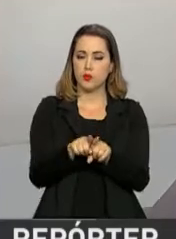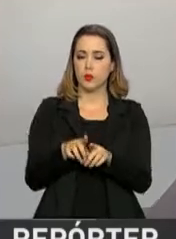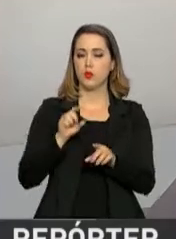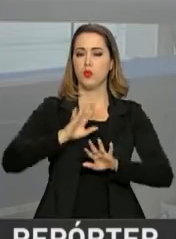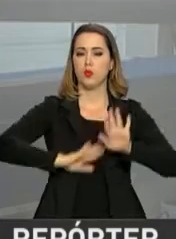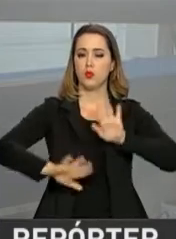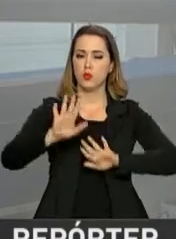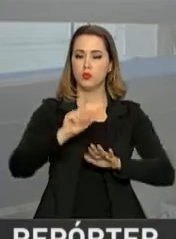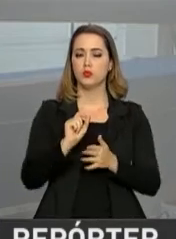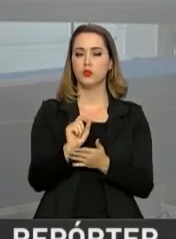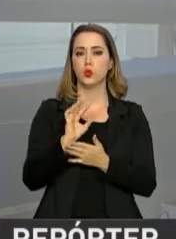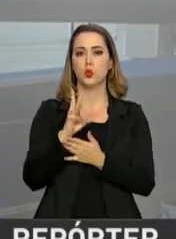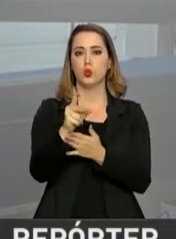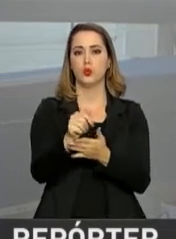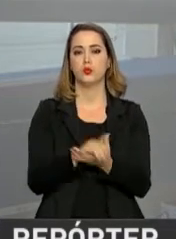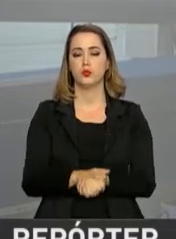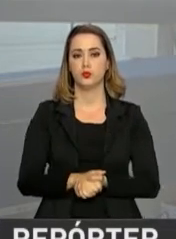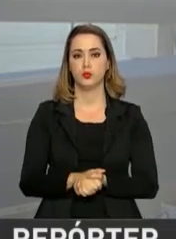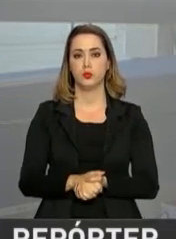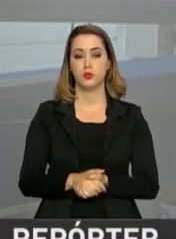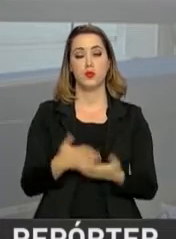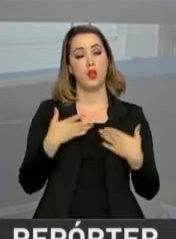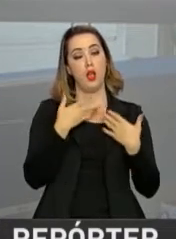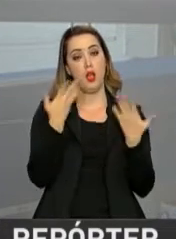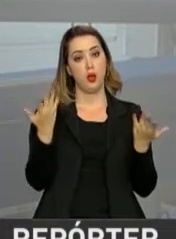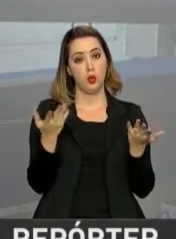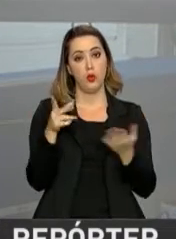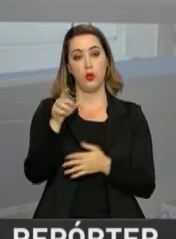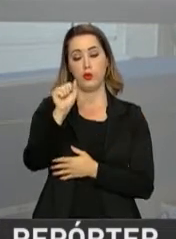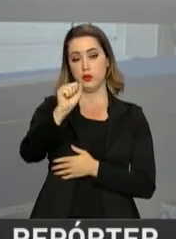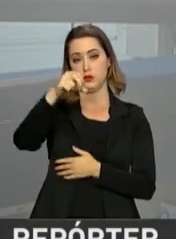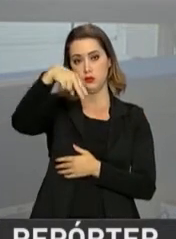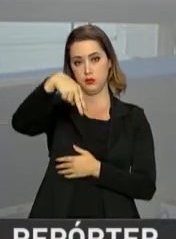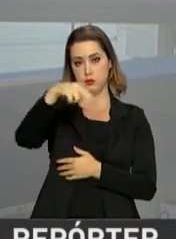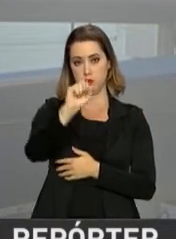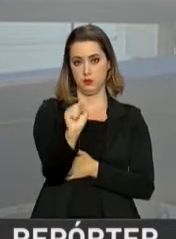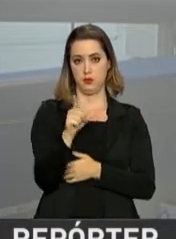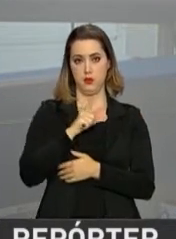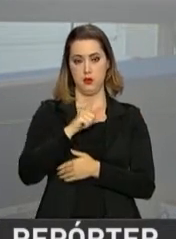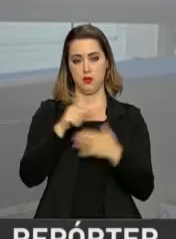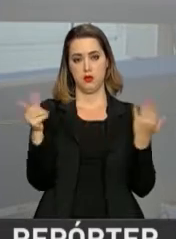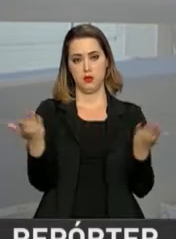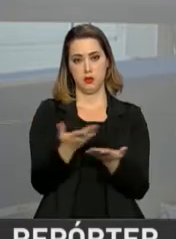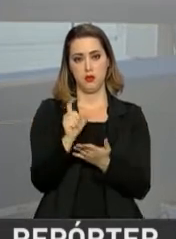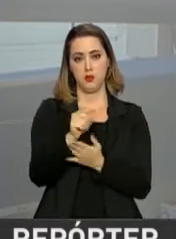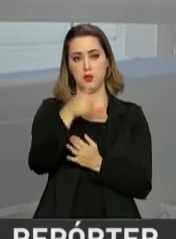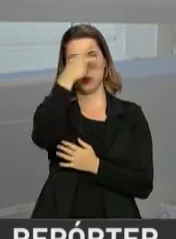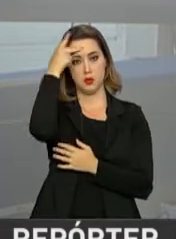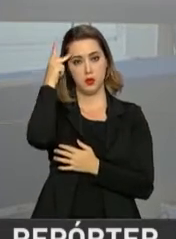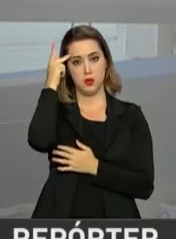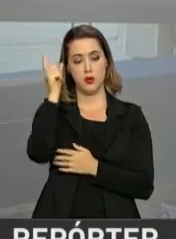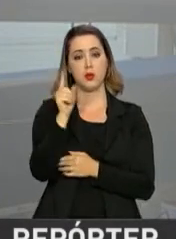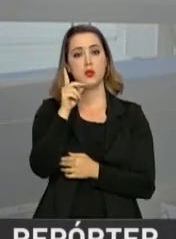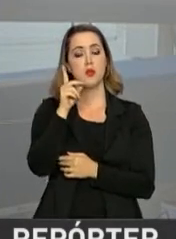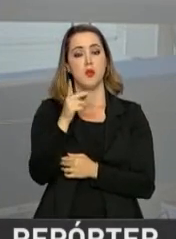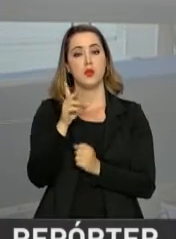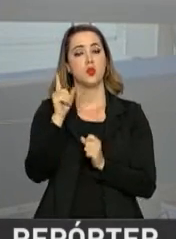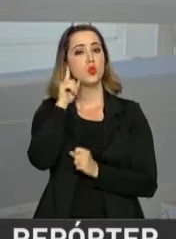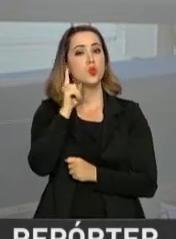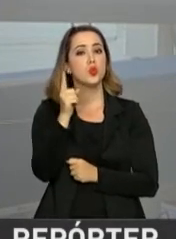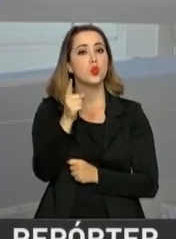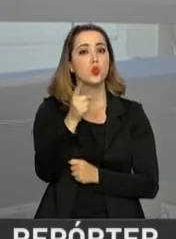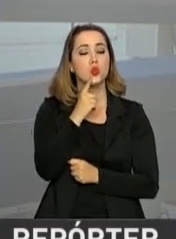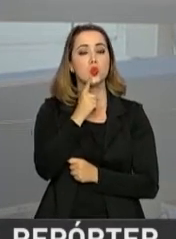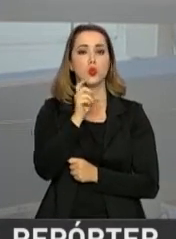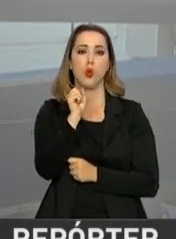manutenção falando em a ns a agência tem agora também o atendimento especial para pessoas com deficiência auditiva